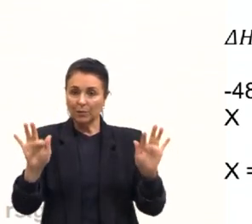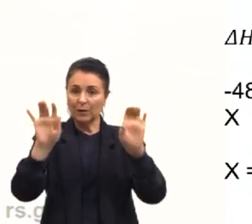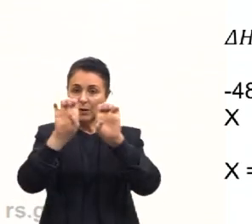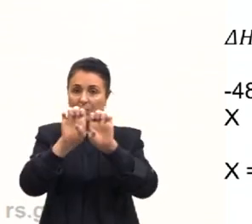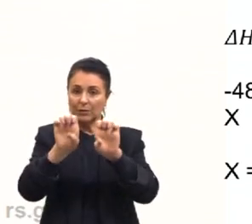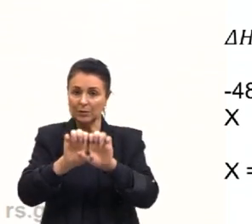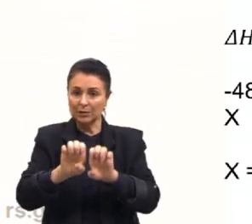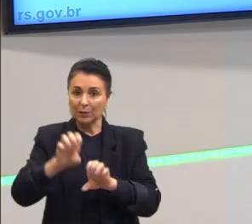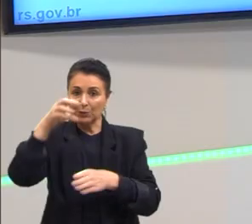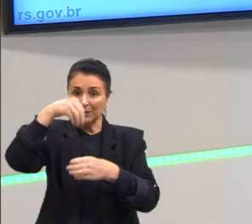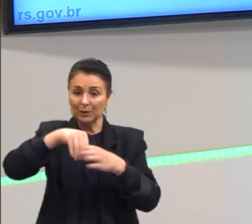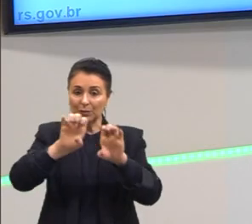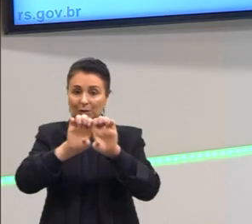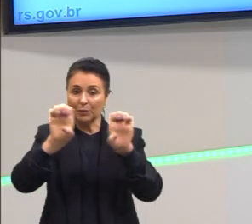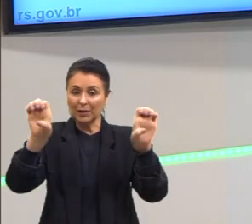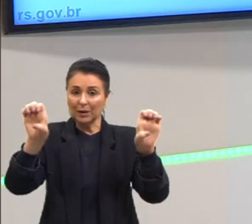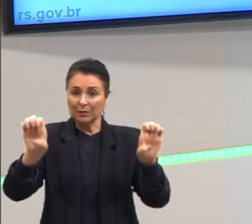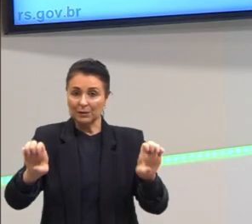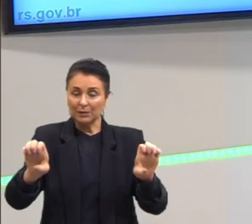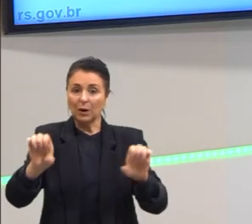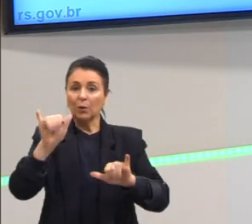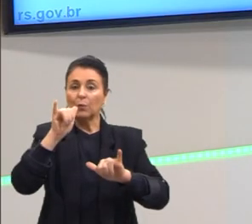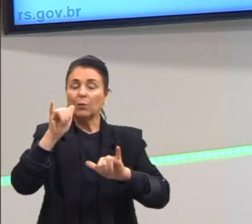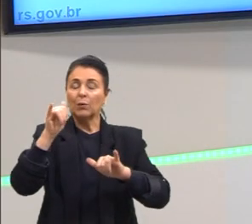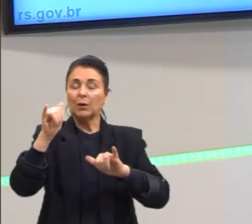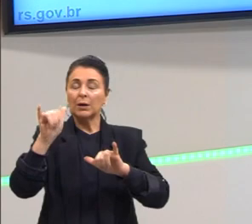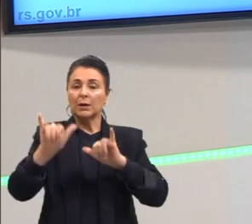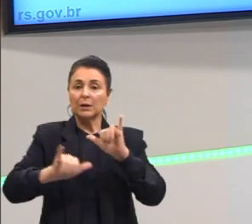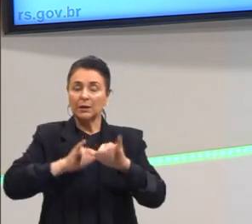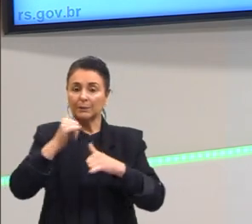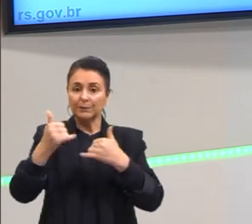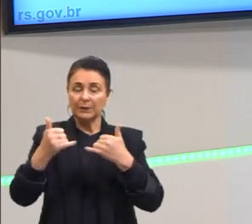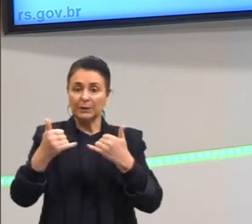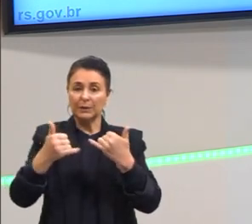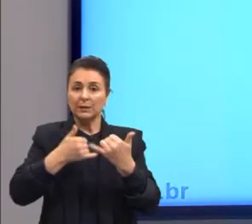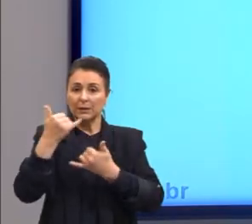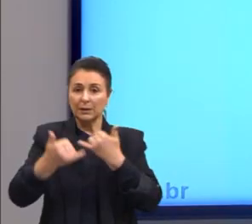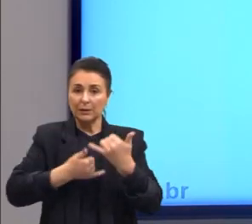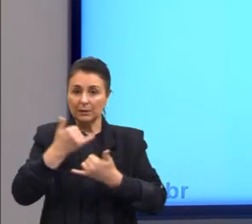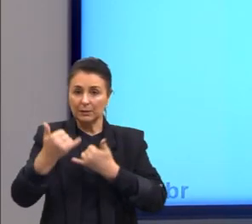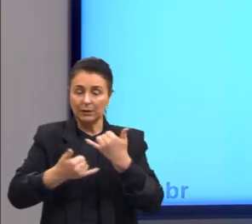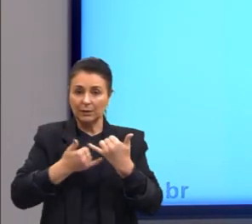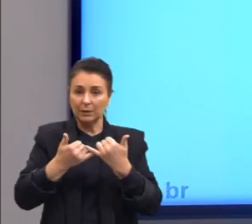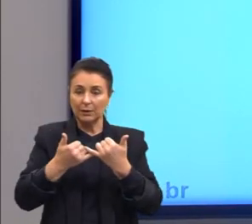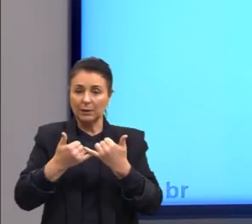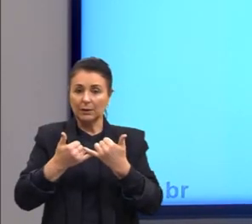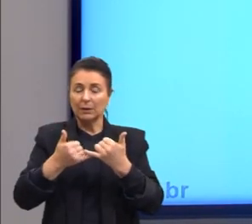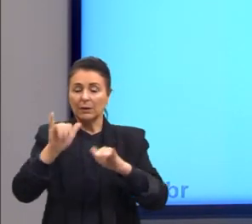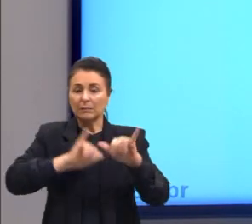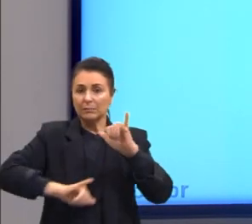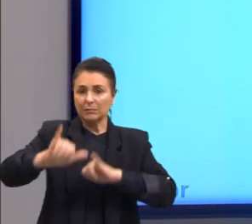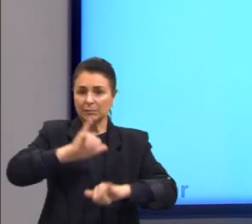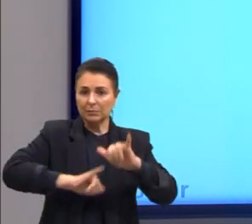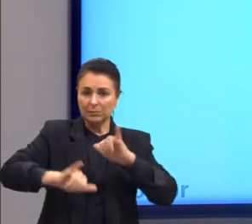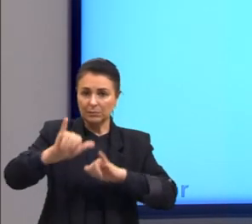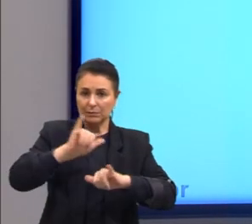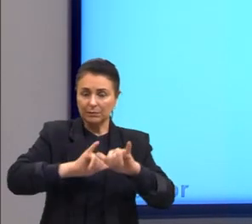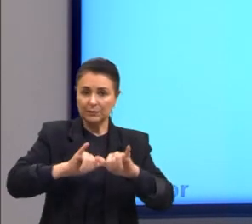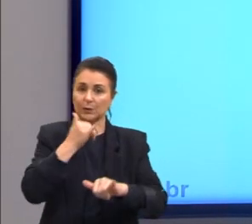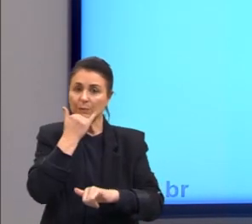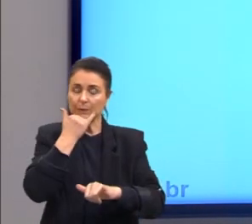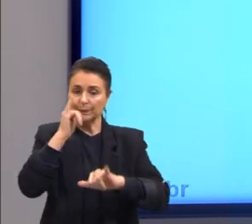traz a equação química certo então a gente deve abrir essas essas moléculas por que que eu tenho o gás hidrogênio